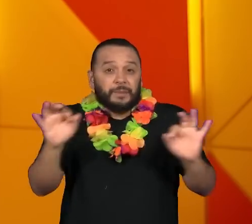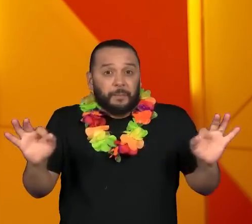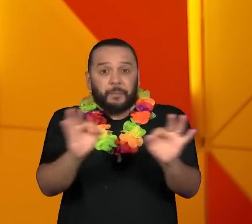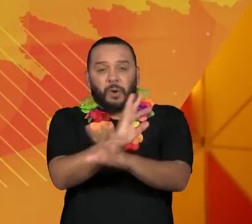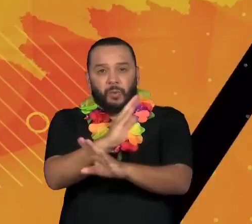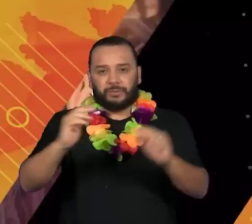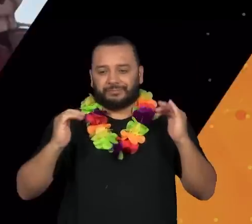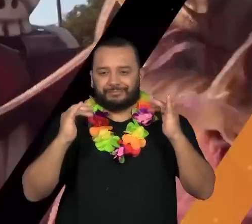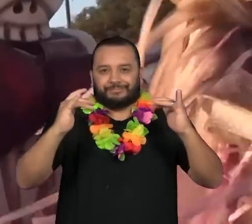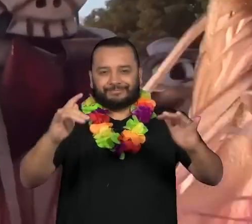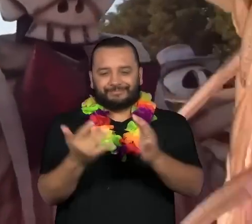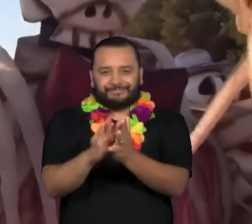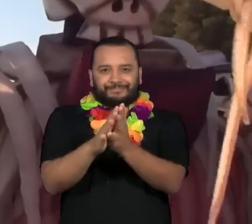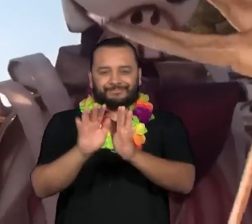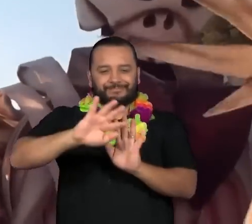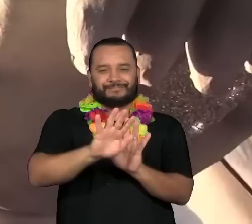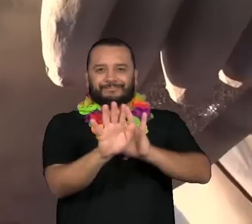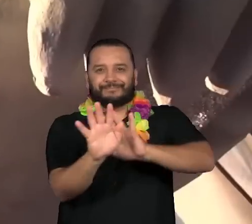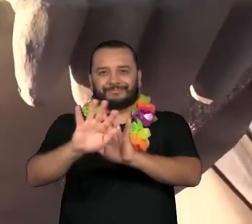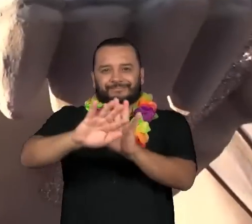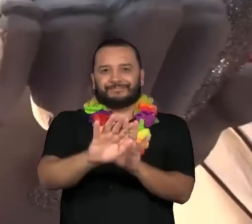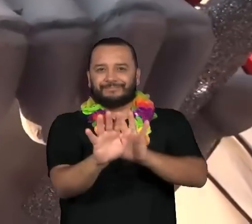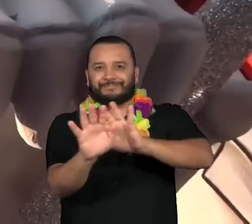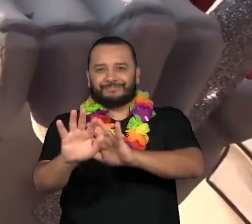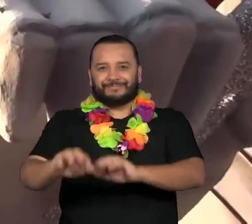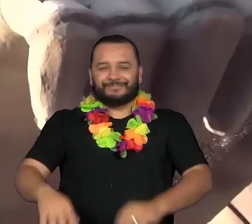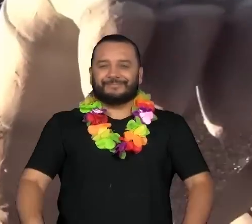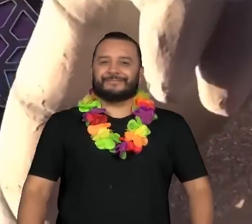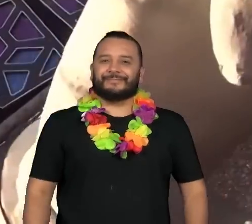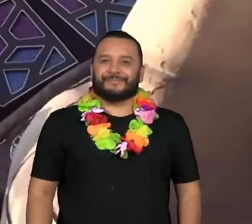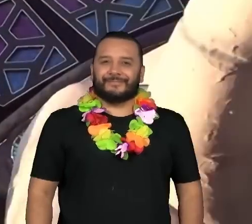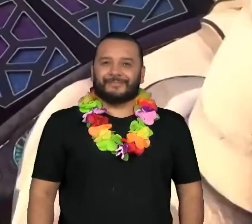do Aimbi. Eita, Dragões da